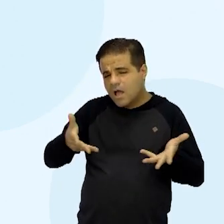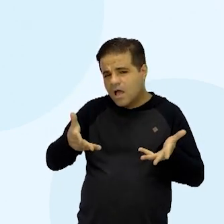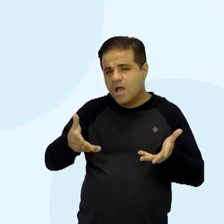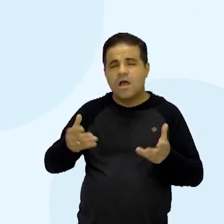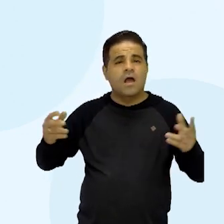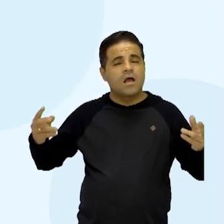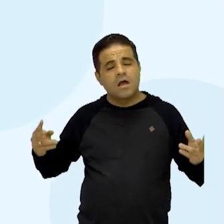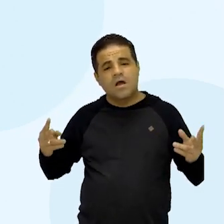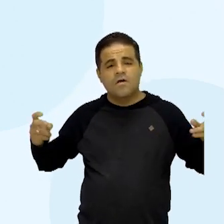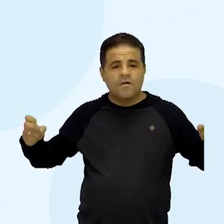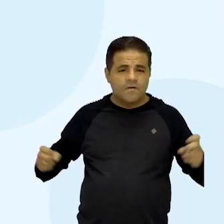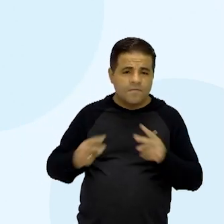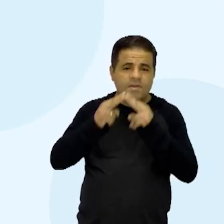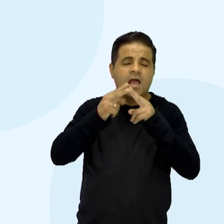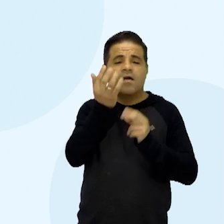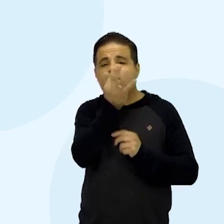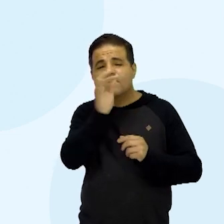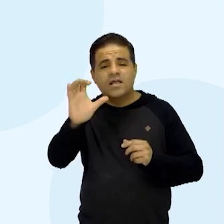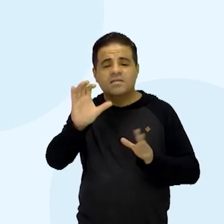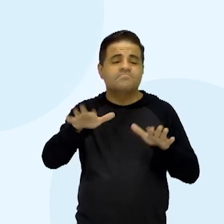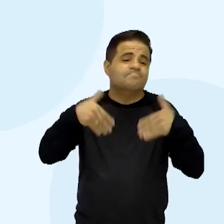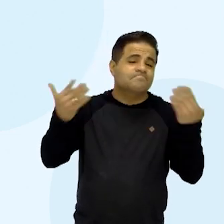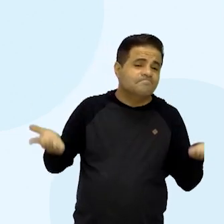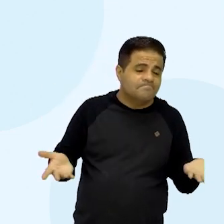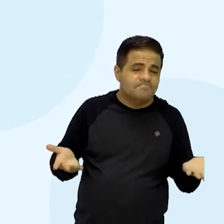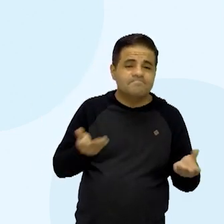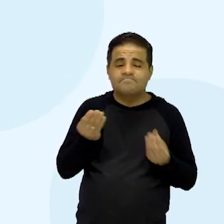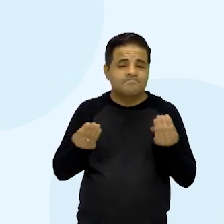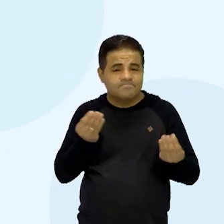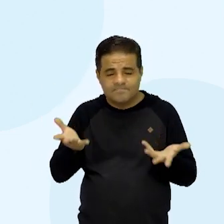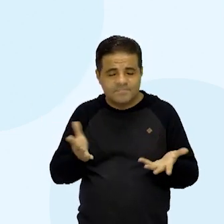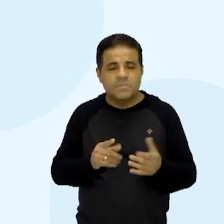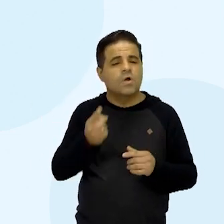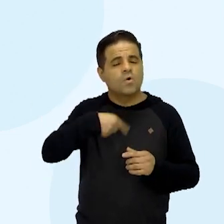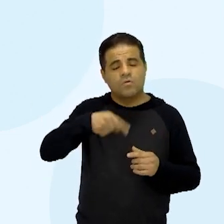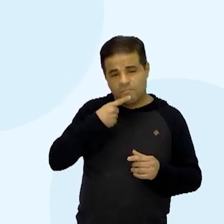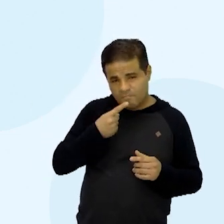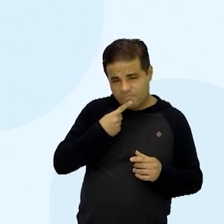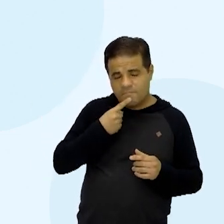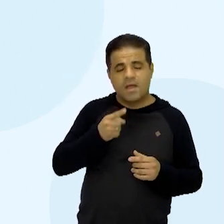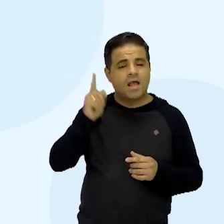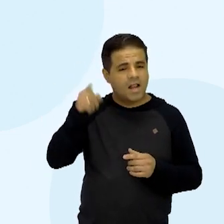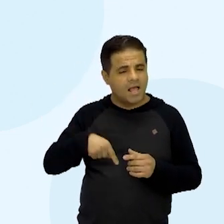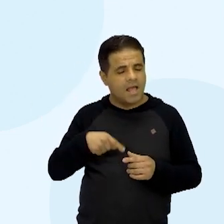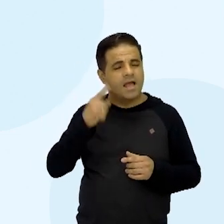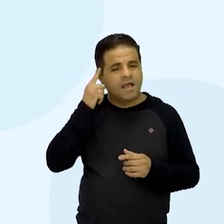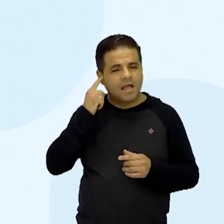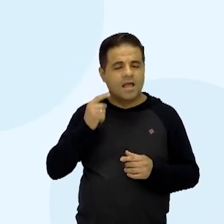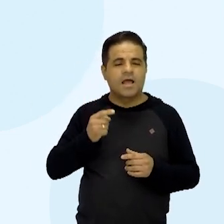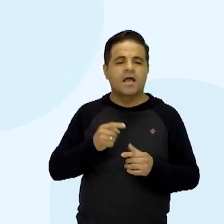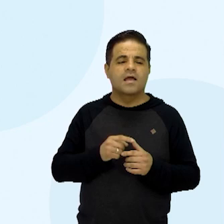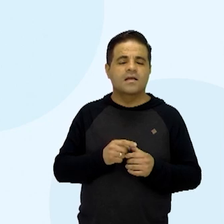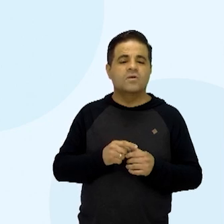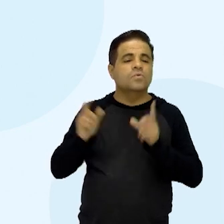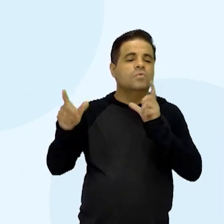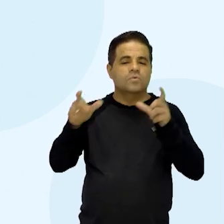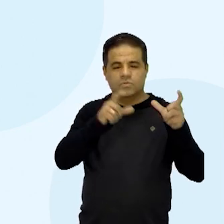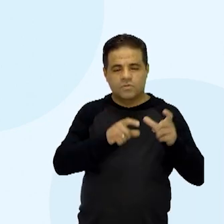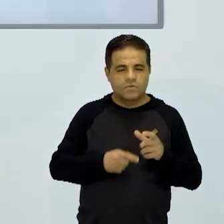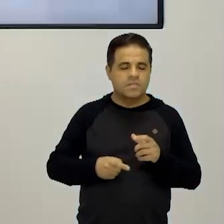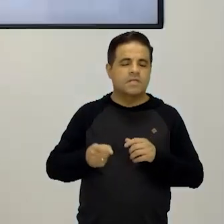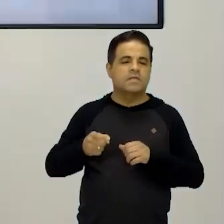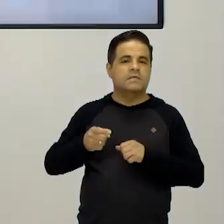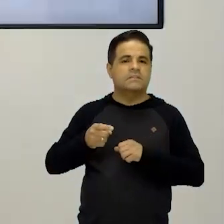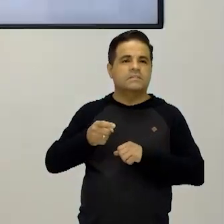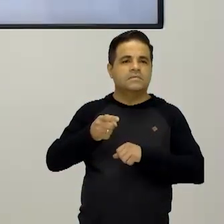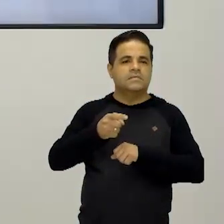French, France, e aí? Legal. Well, quando a gente fala aí dos adjetivos pátrios, né, de nacionalidade, quando a gente está falando da